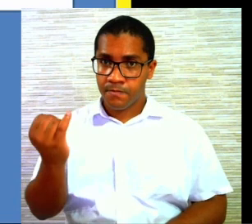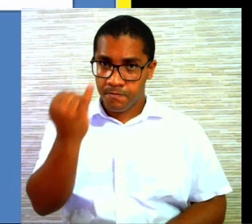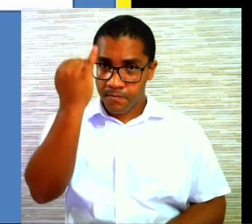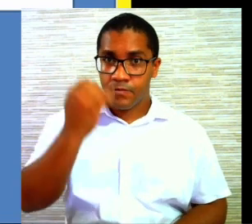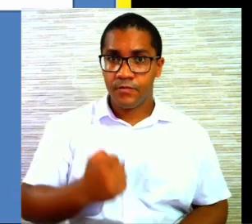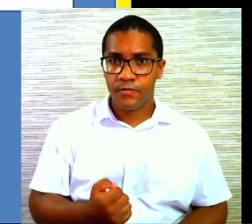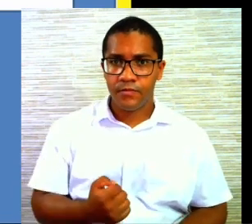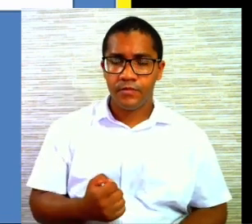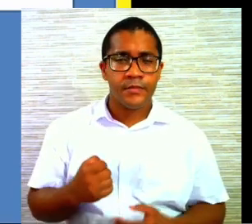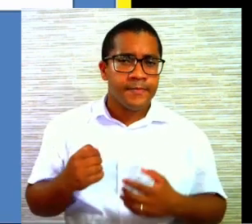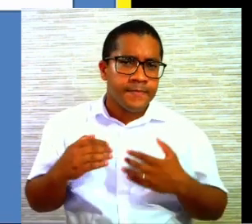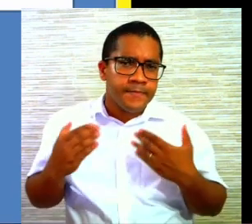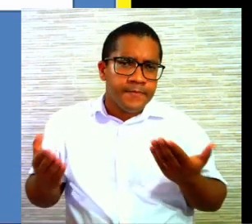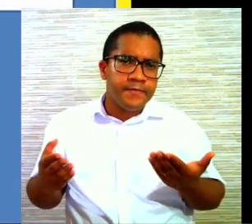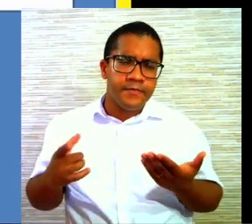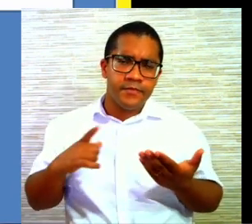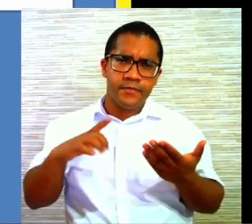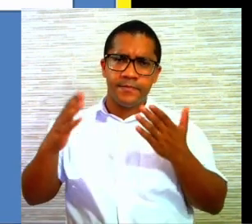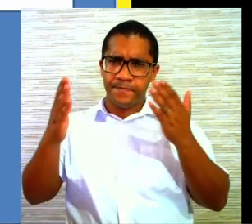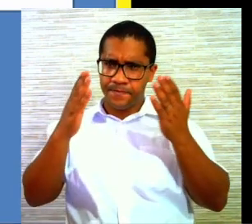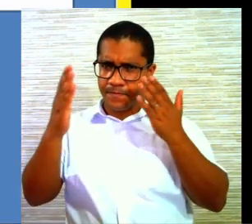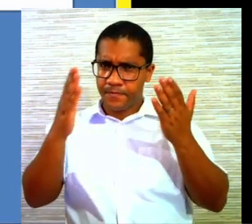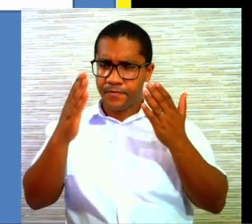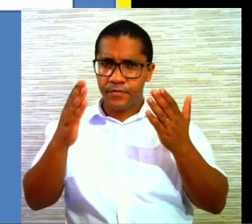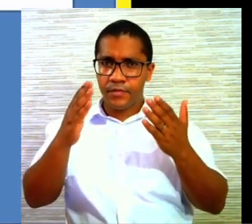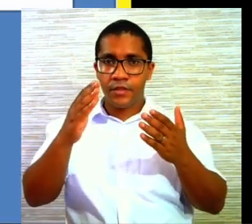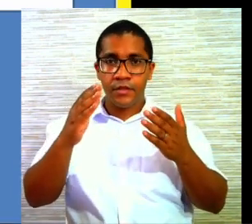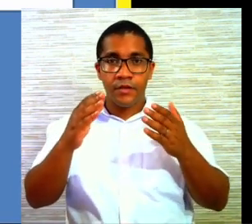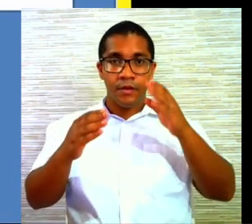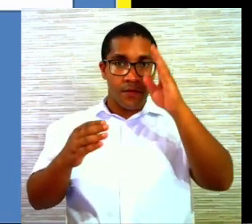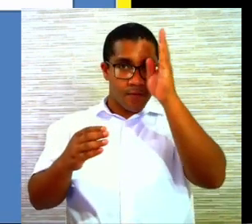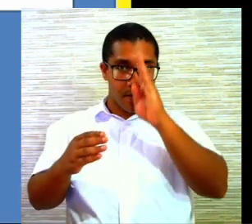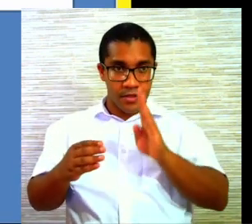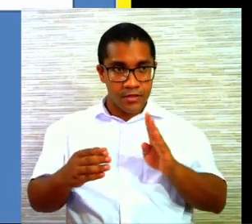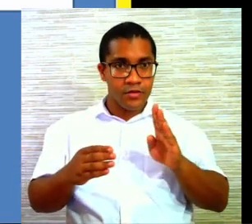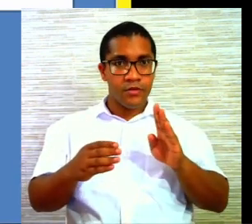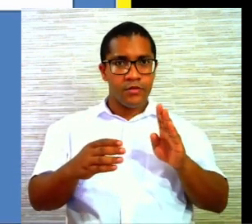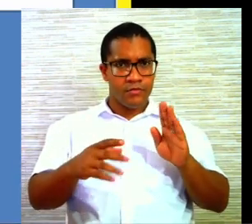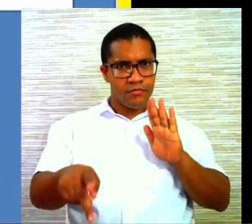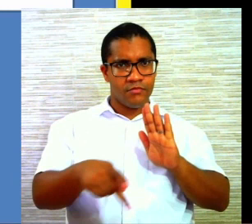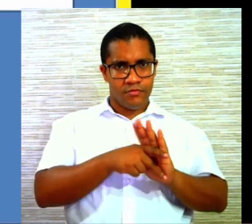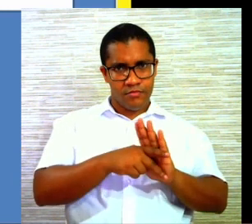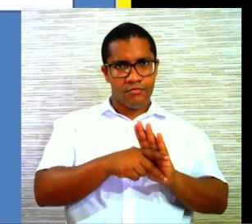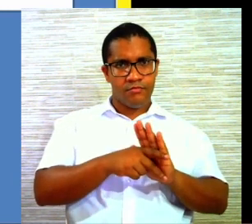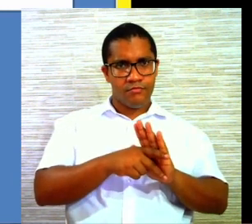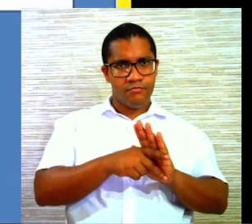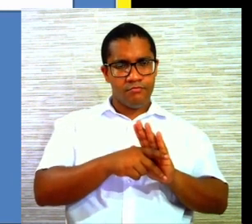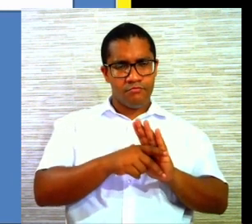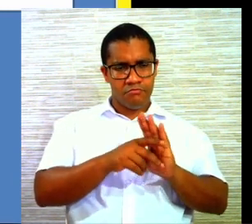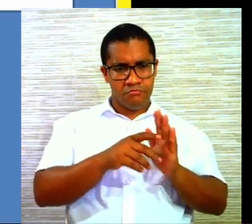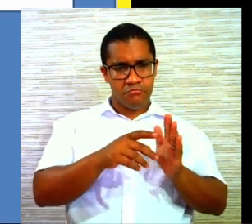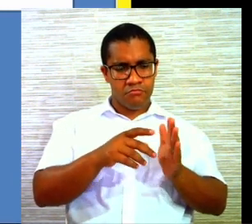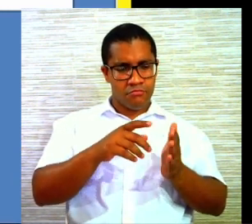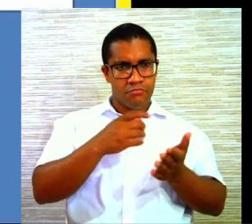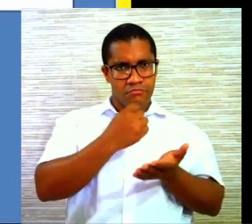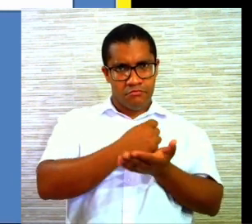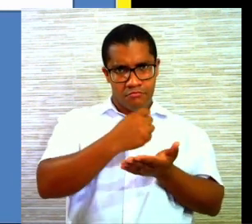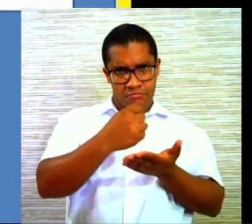importante. Então, essa comparação, Brasil, propriedade legal.